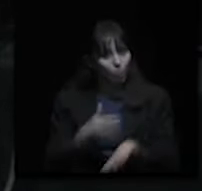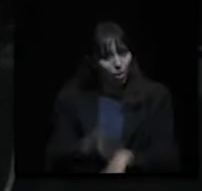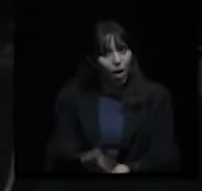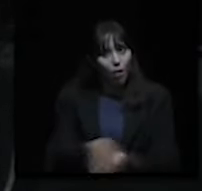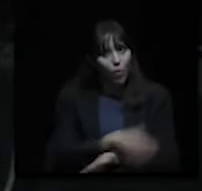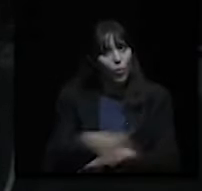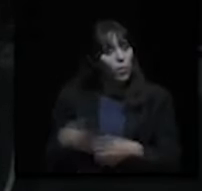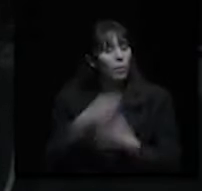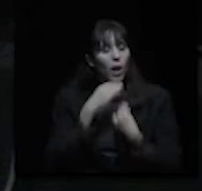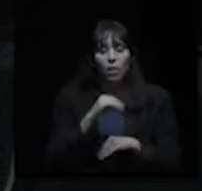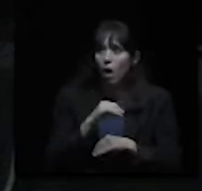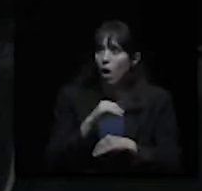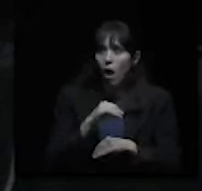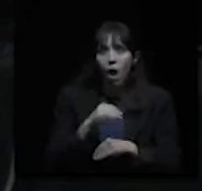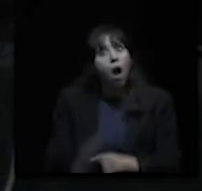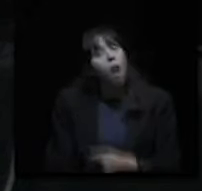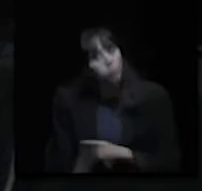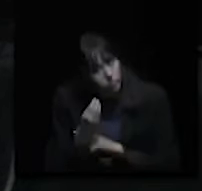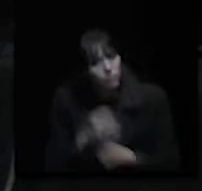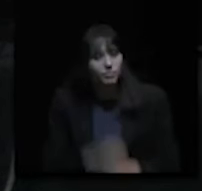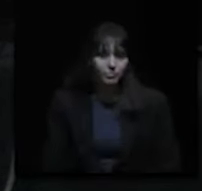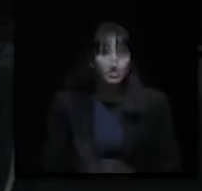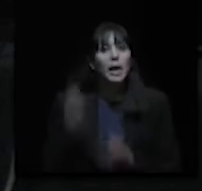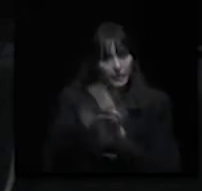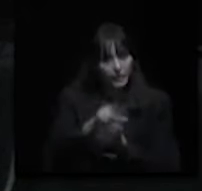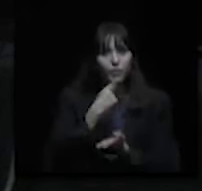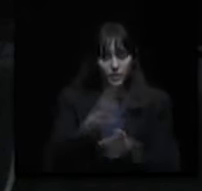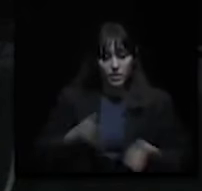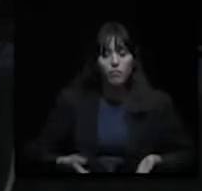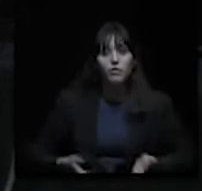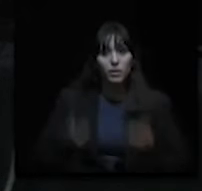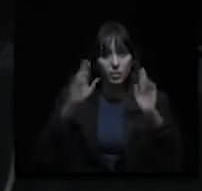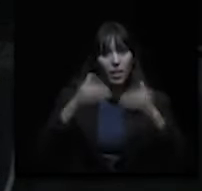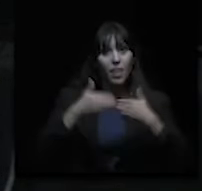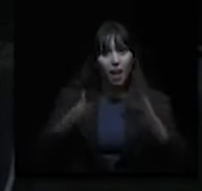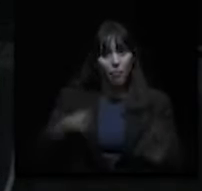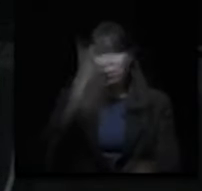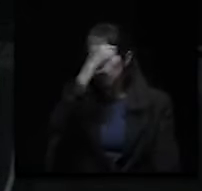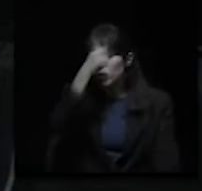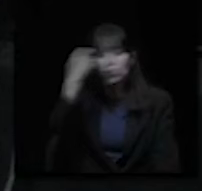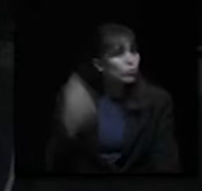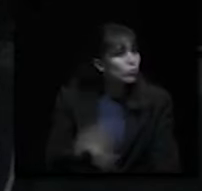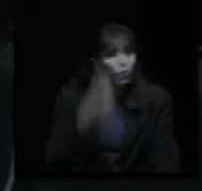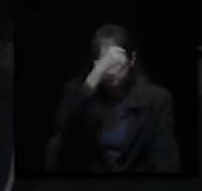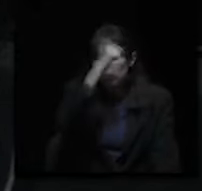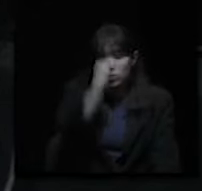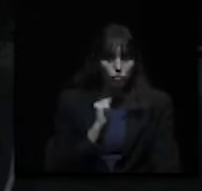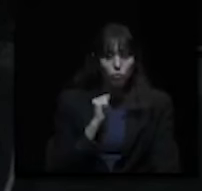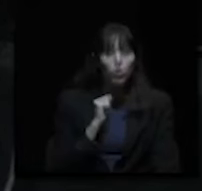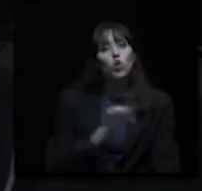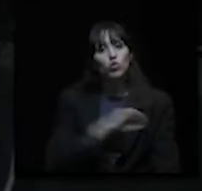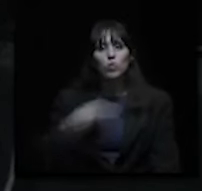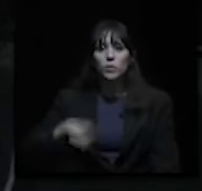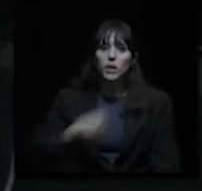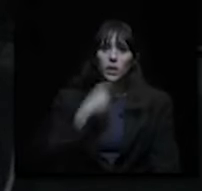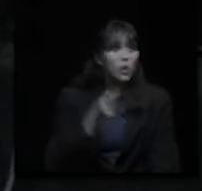Prata. Quem diria? Quando o LIVRE apresentou a proposta de abrir a Avenida da Liberdade aos domingos, apenas aos domingos, às pessoas, o Sr. Presidente